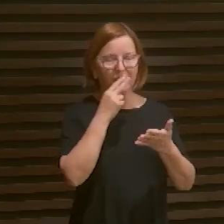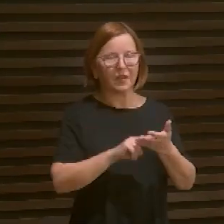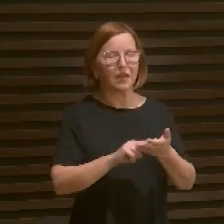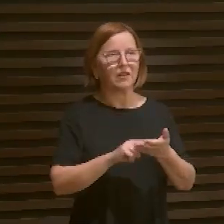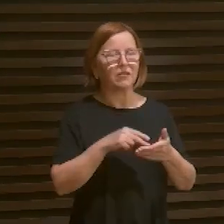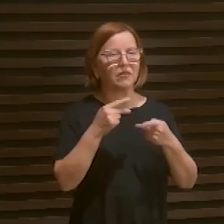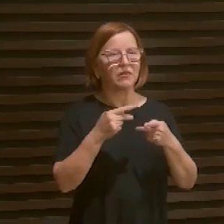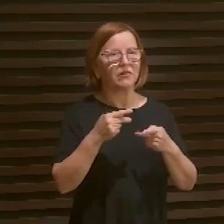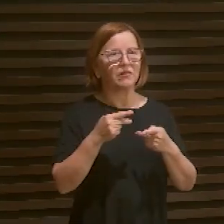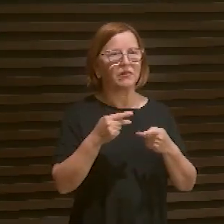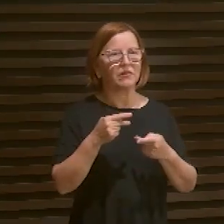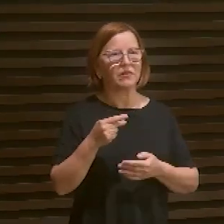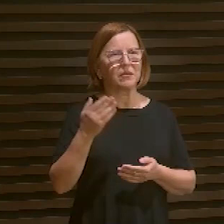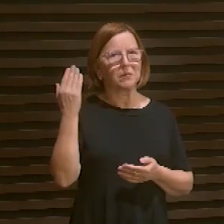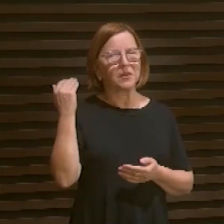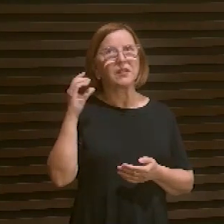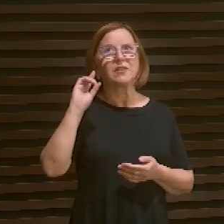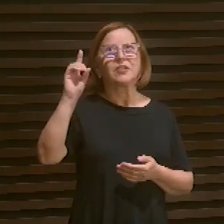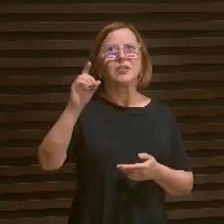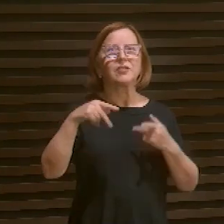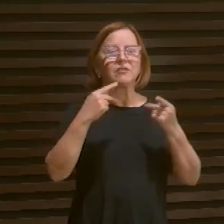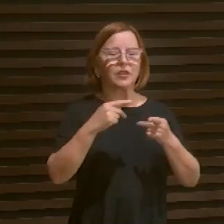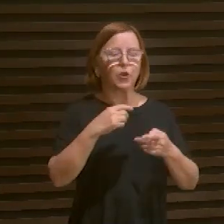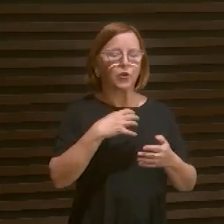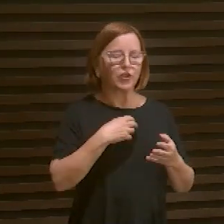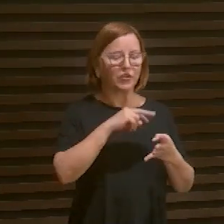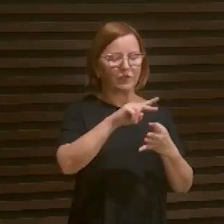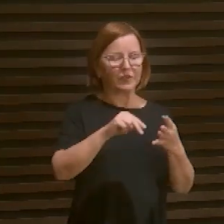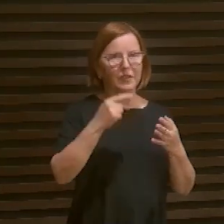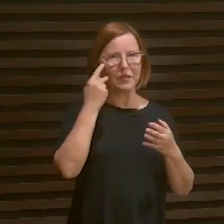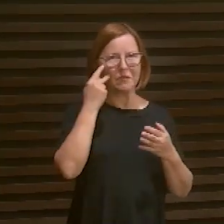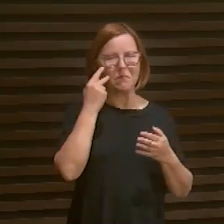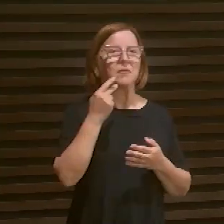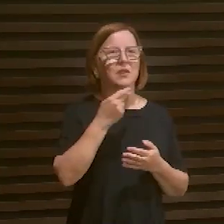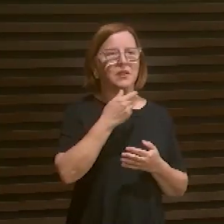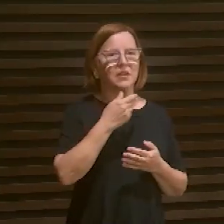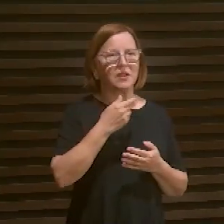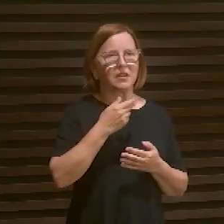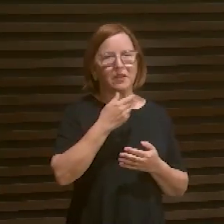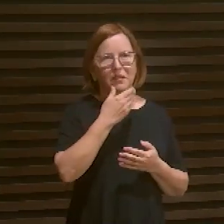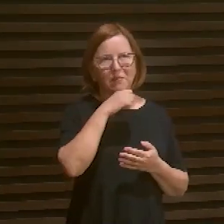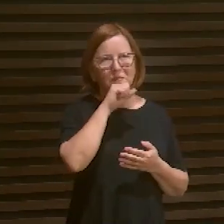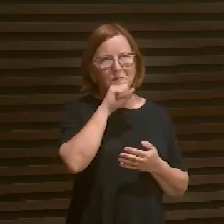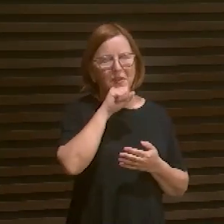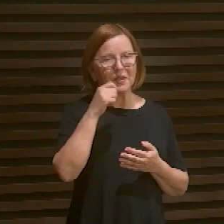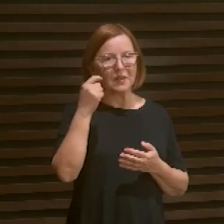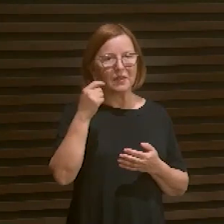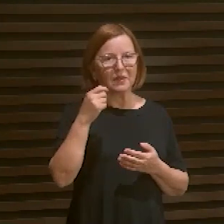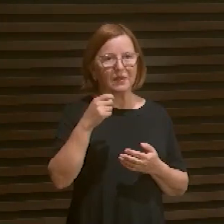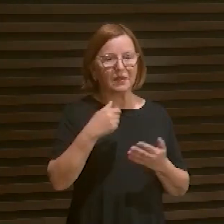outrora falado de muitas maneiras aos pais pelos profetas. Moisés era um